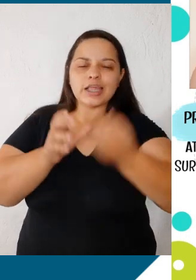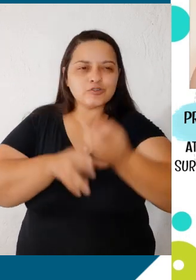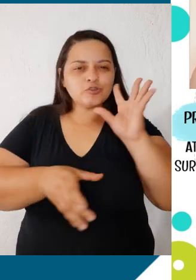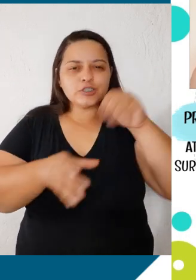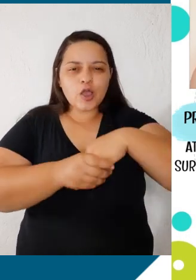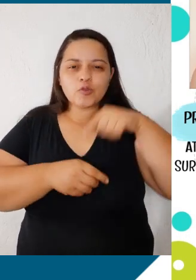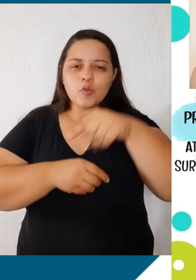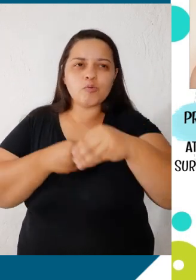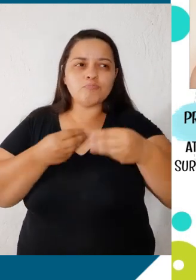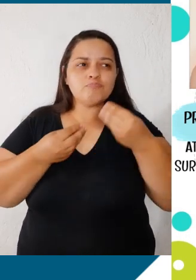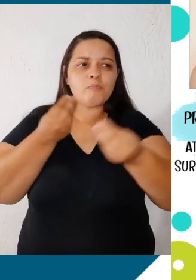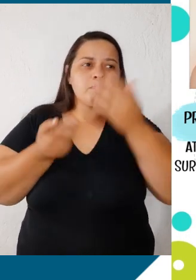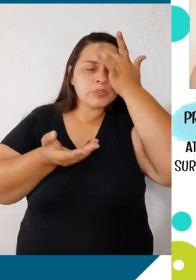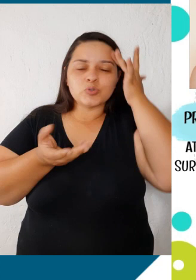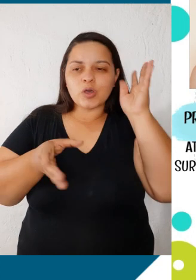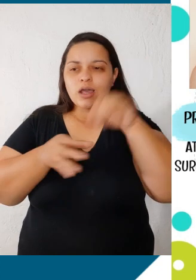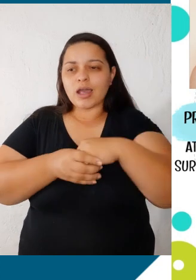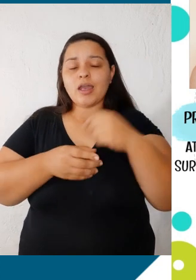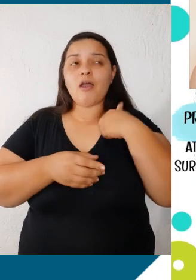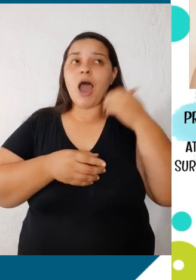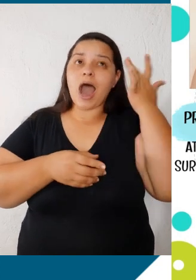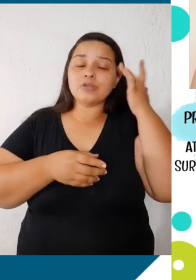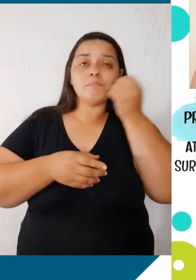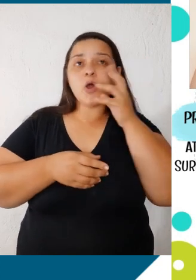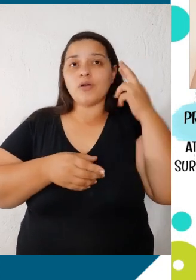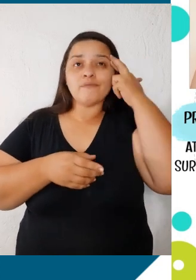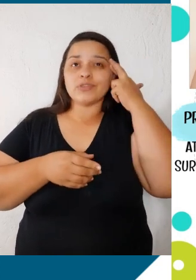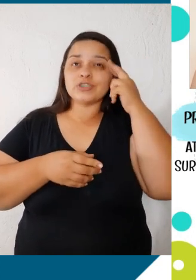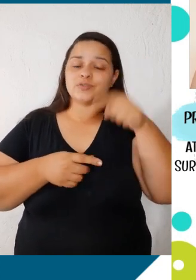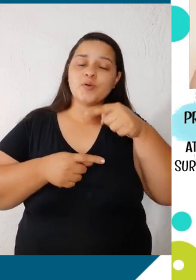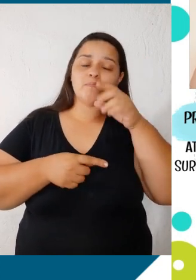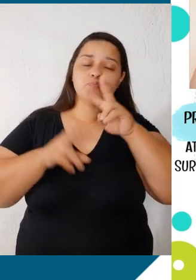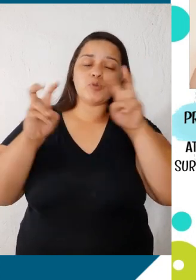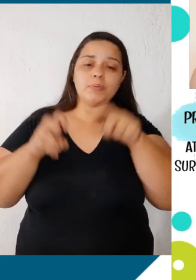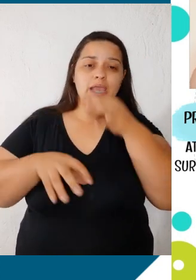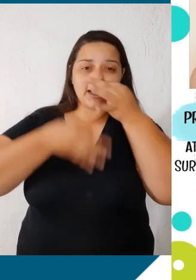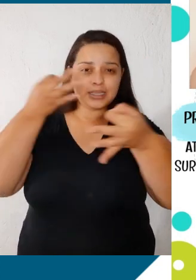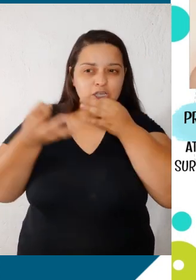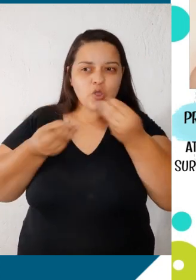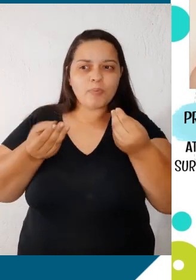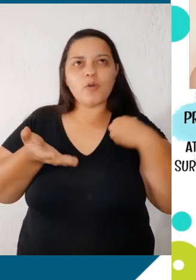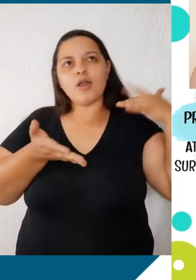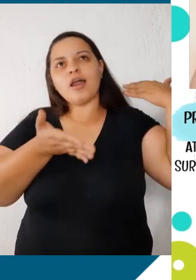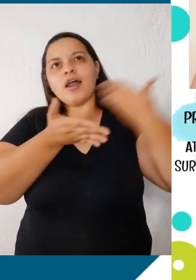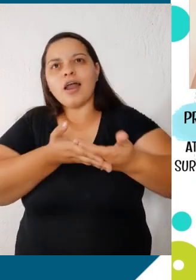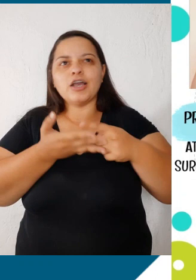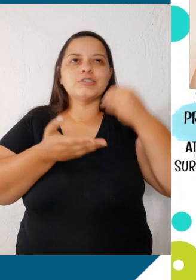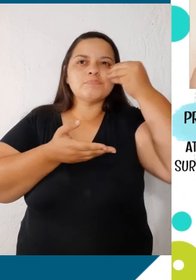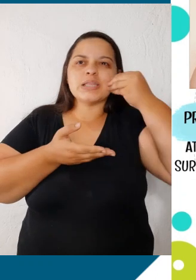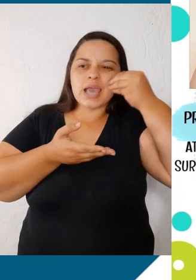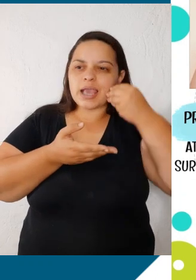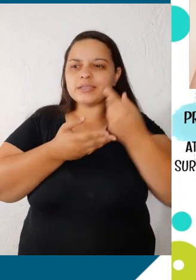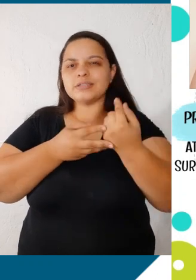entre essas pessoas? Com certeza, nós temos que refletir sobre essa crítica. Podemos chamar de pré-história as